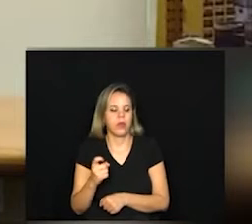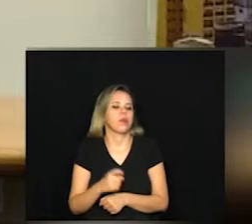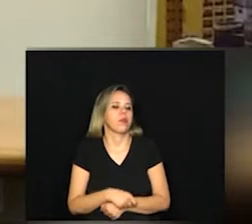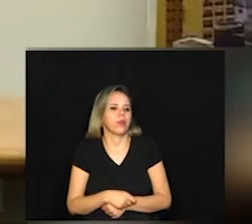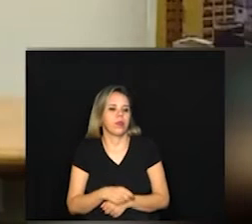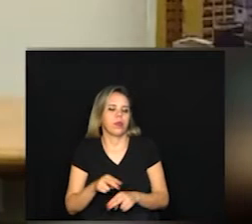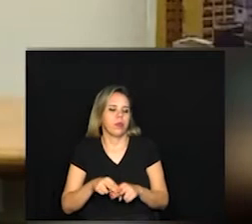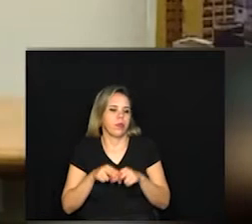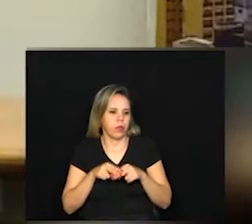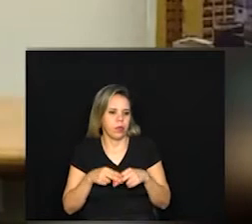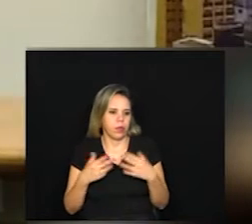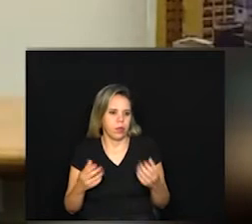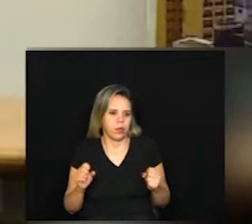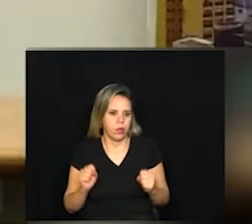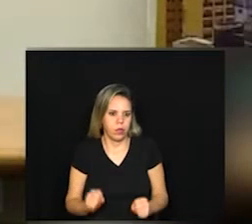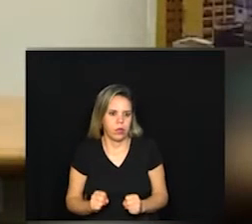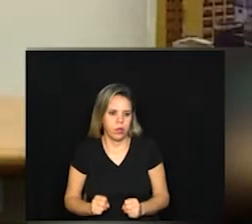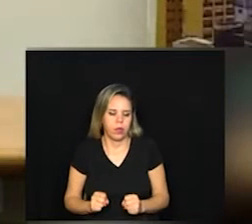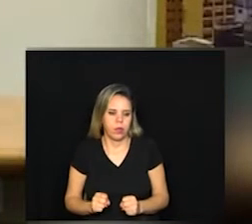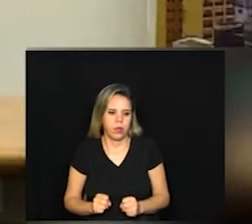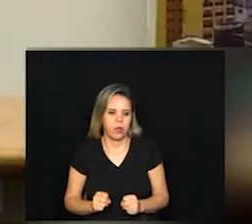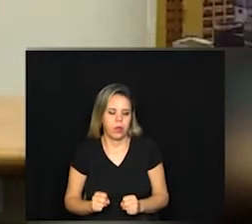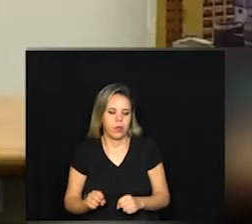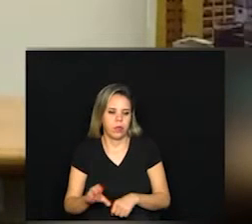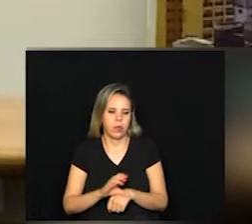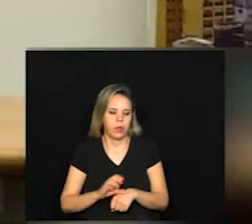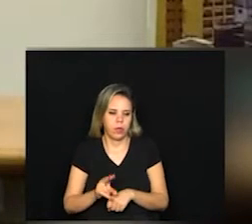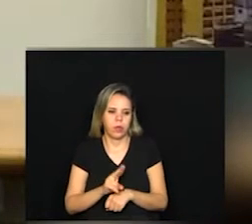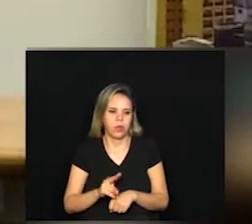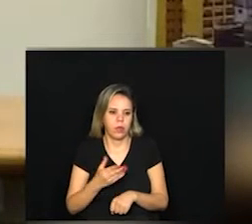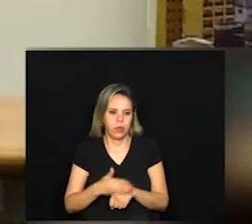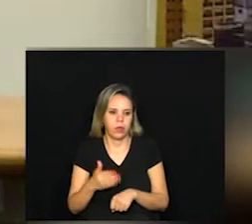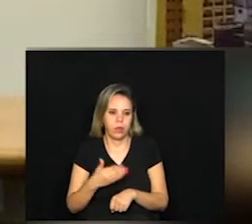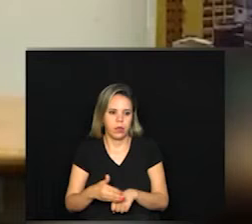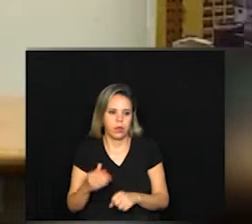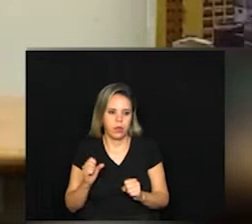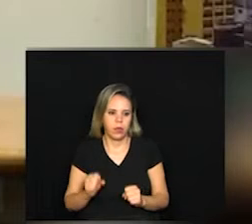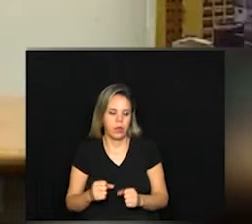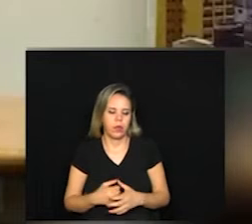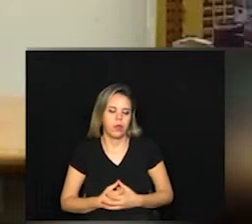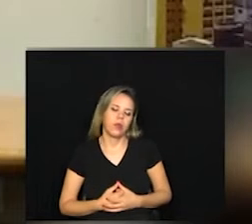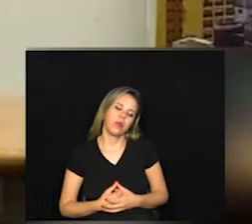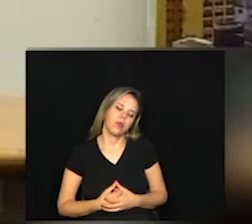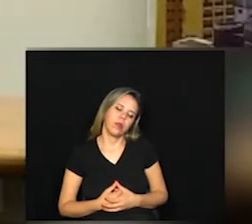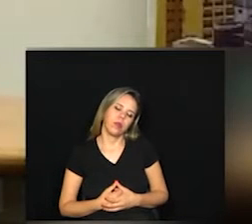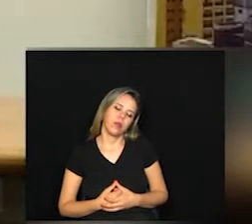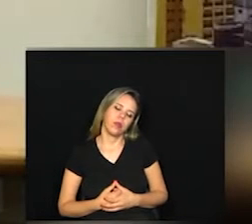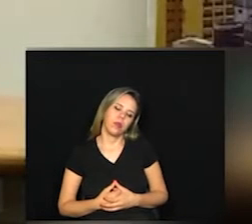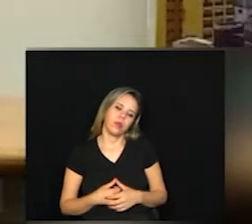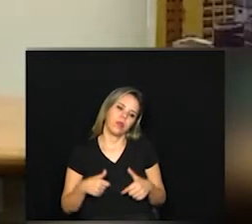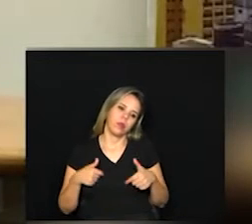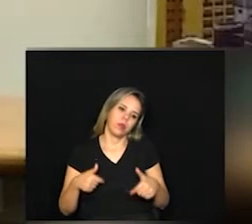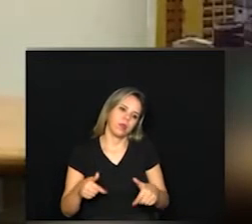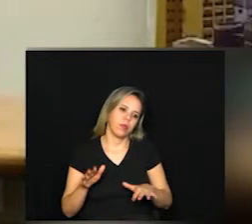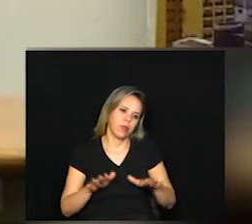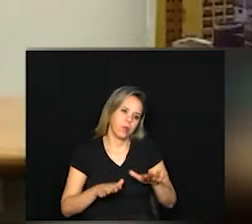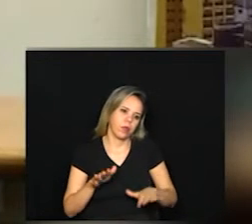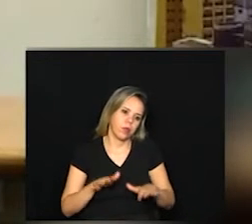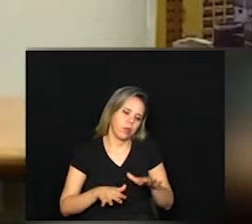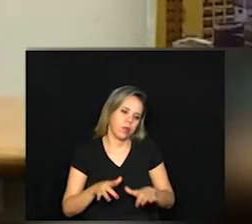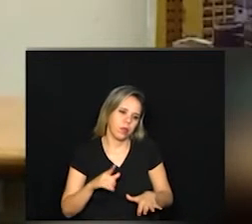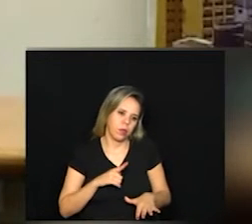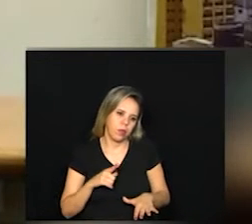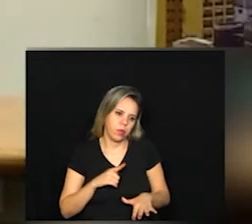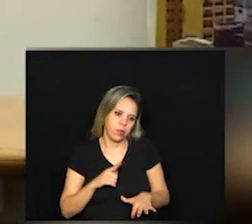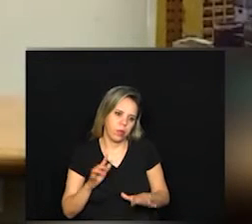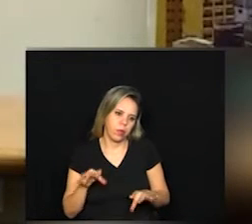e, por isso, pode, por meio da Constituição, exercer esses poderes. Mas é um ato precário, ele tem que ter